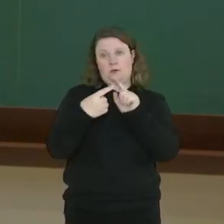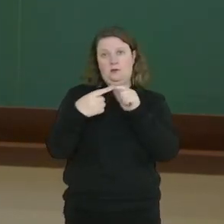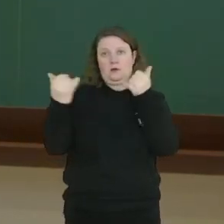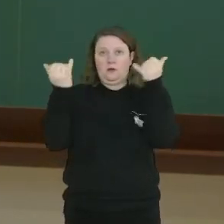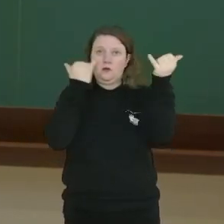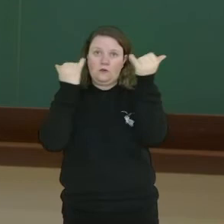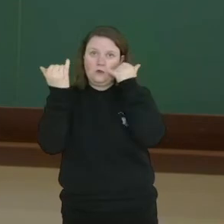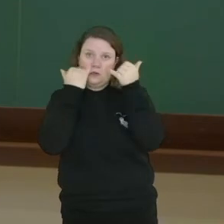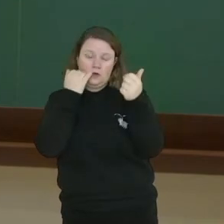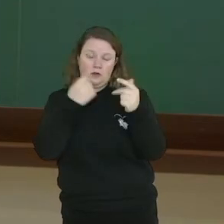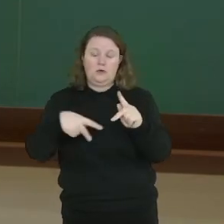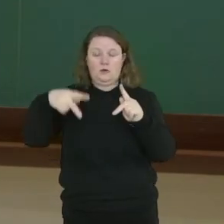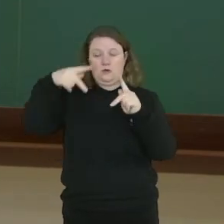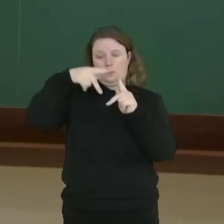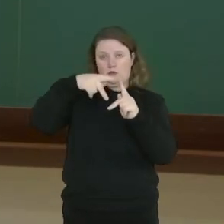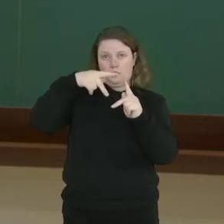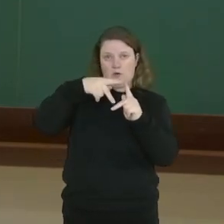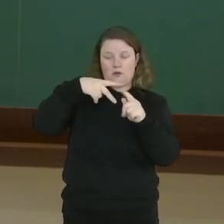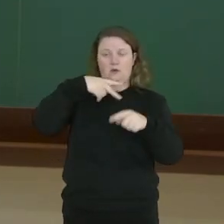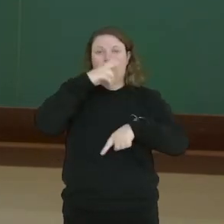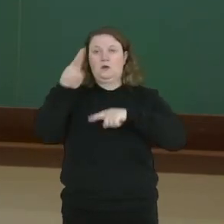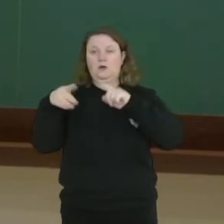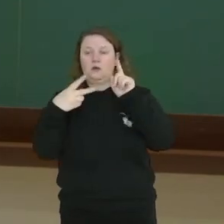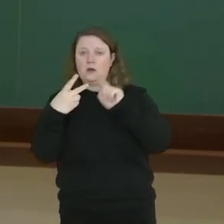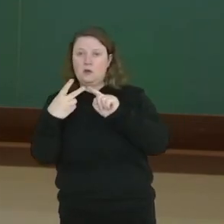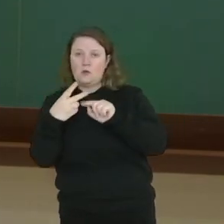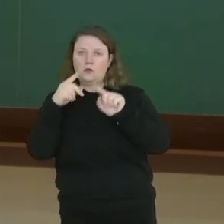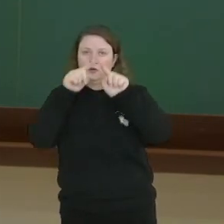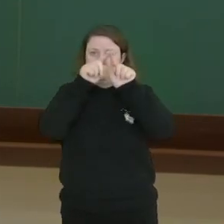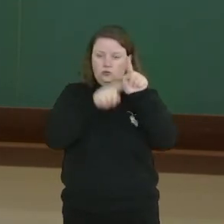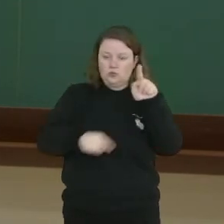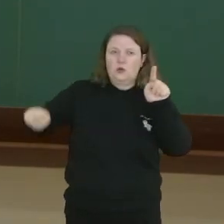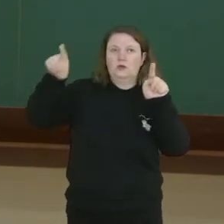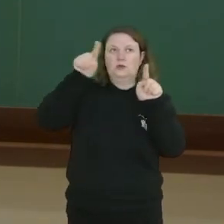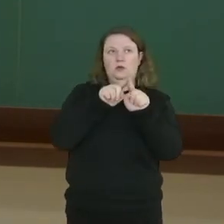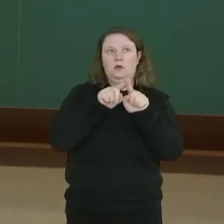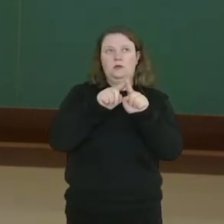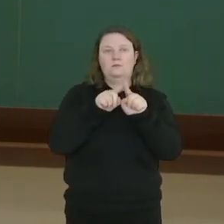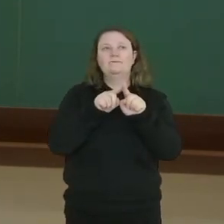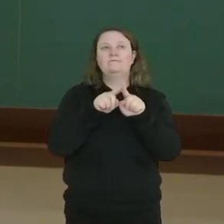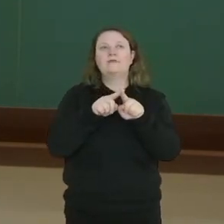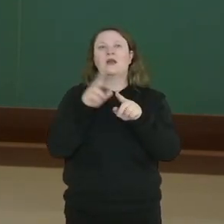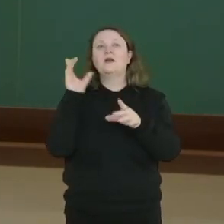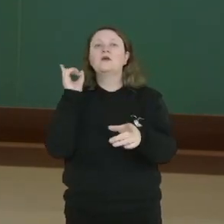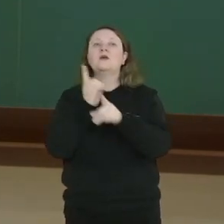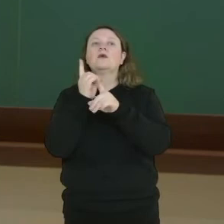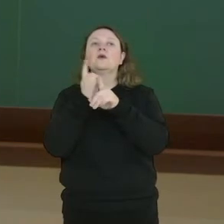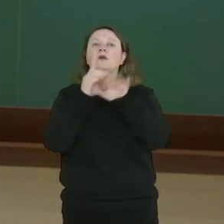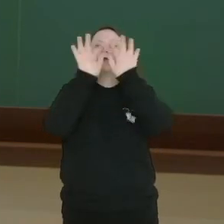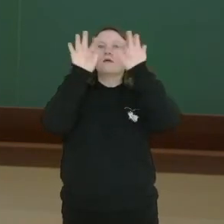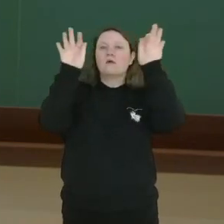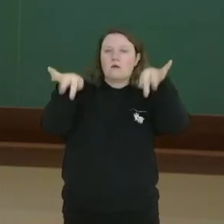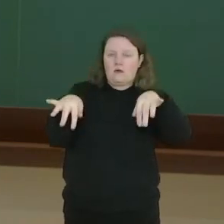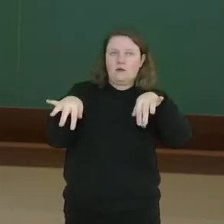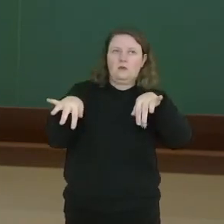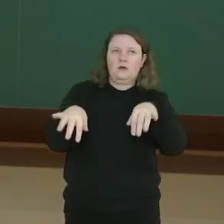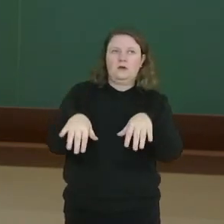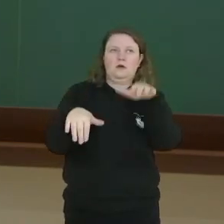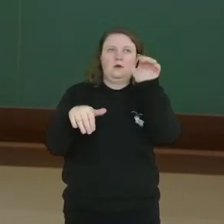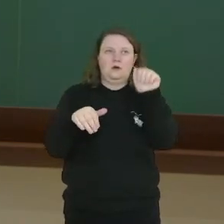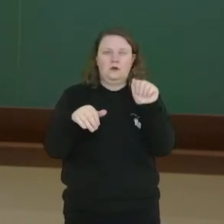uma informação da circunferência. E a gente vai fazendo essas manipulações, chega nessa formulinha, ó. O apótema é igual a R raiz de